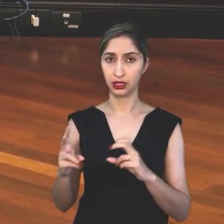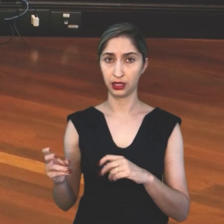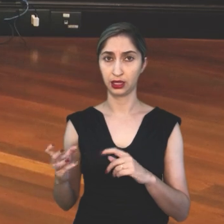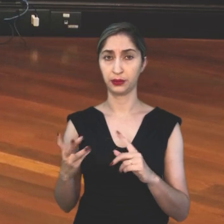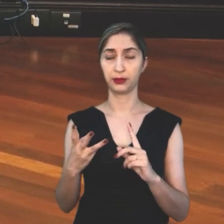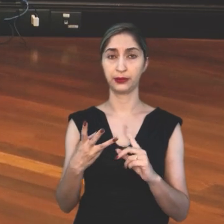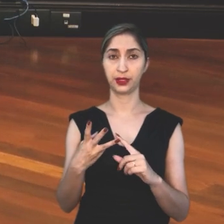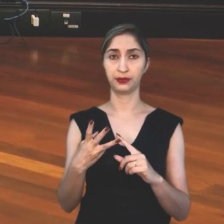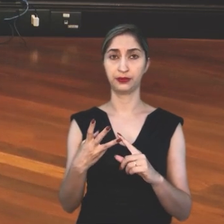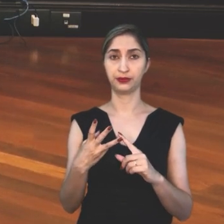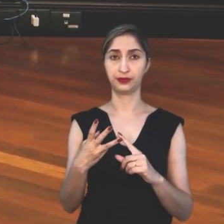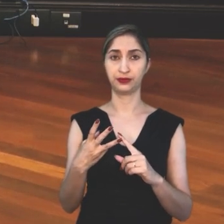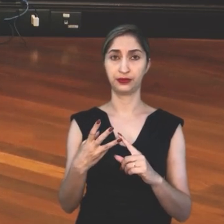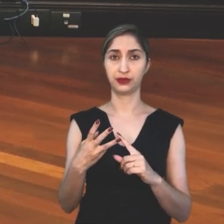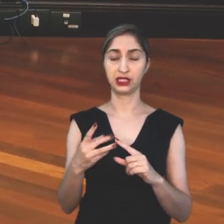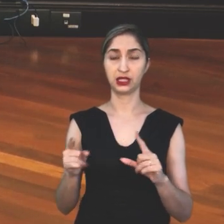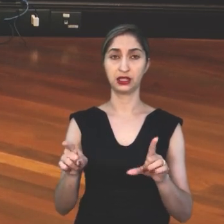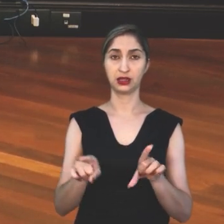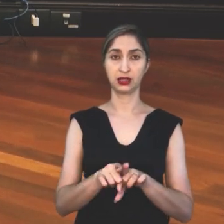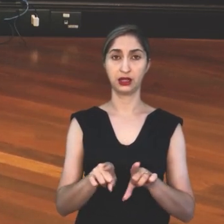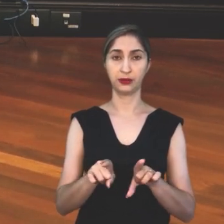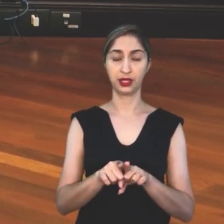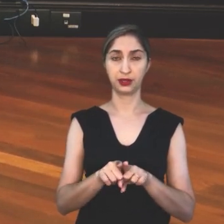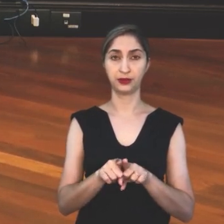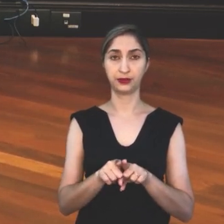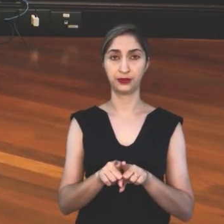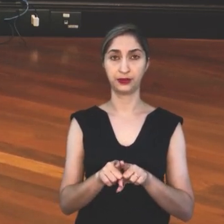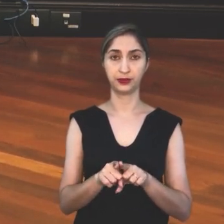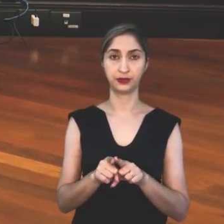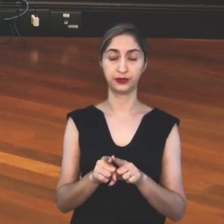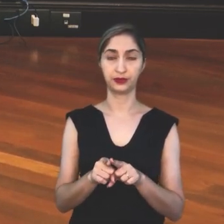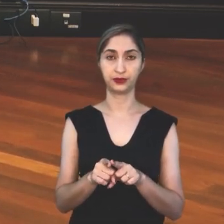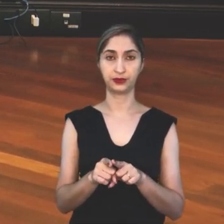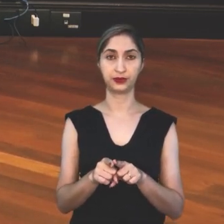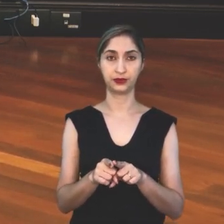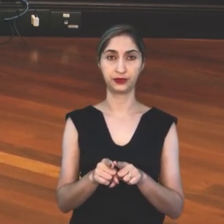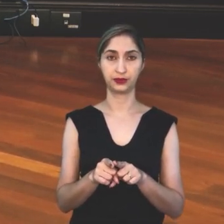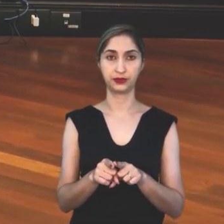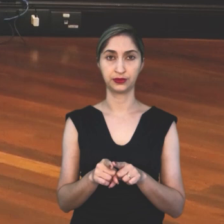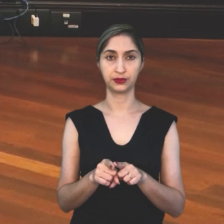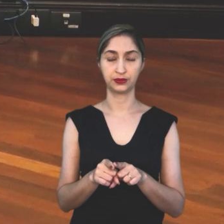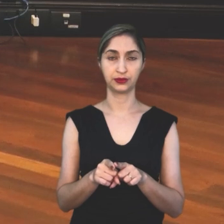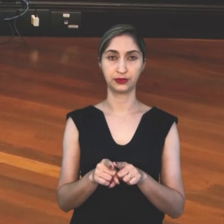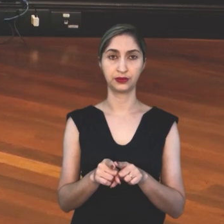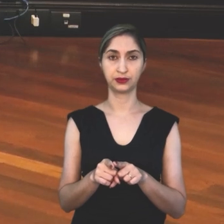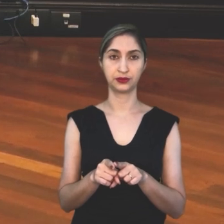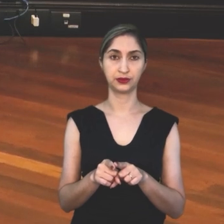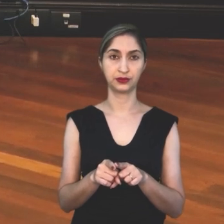sobre os eixos temáticos. E vão também